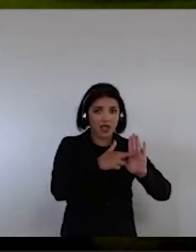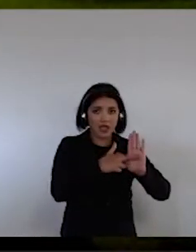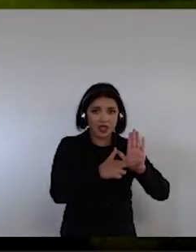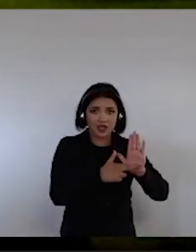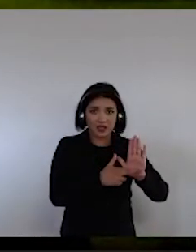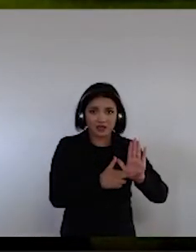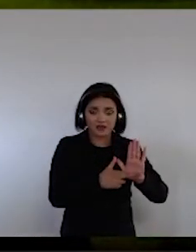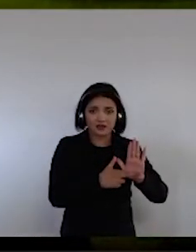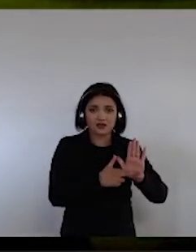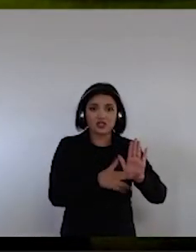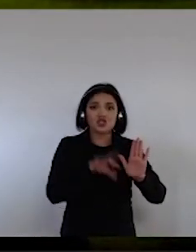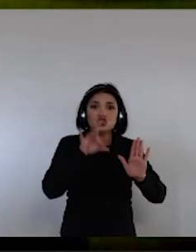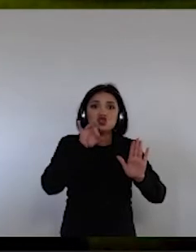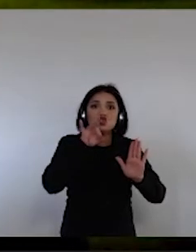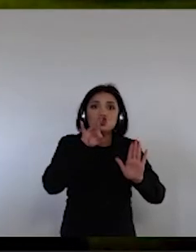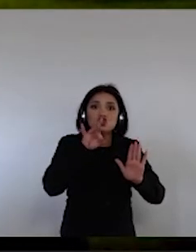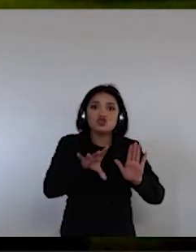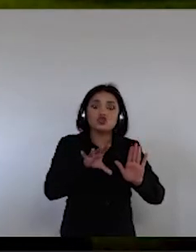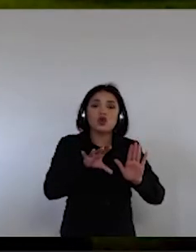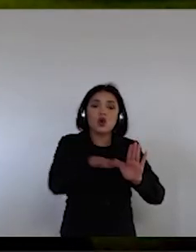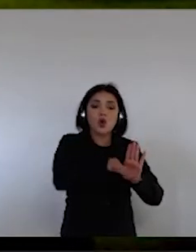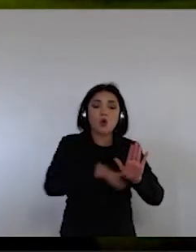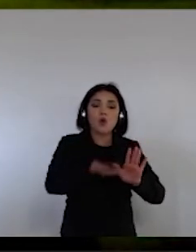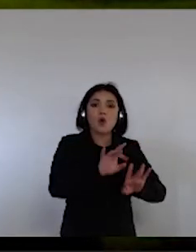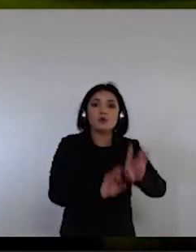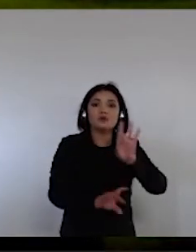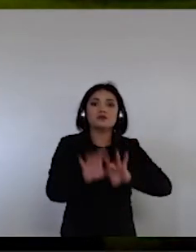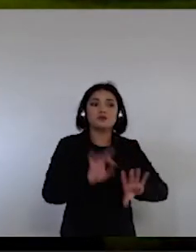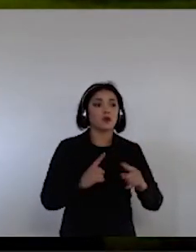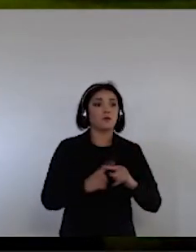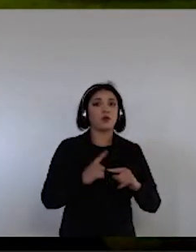uma pergunta que também é uma outra questão que me parece